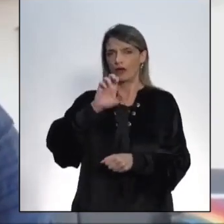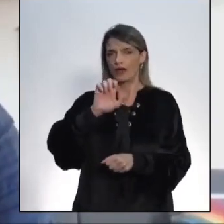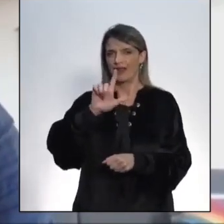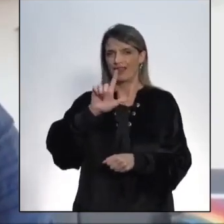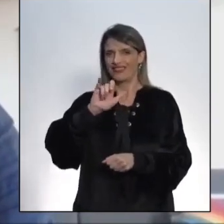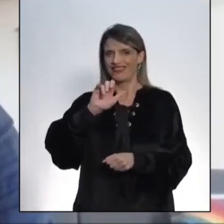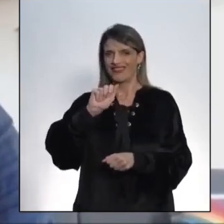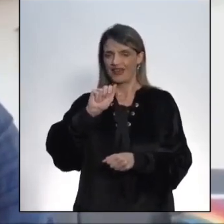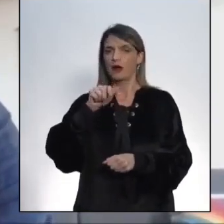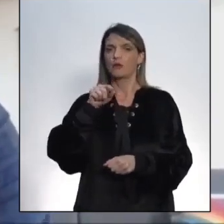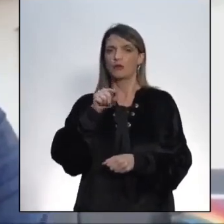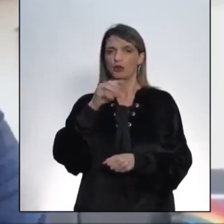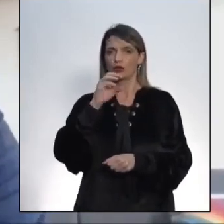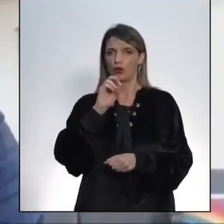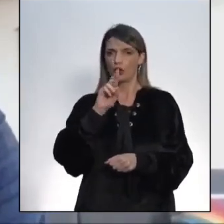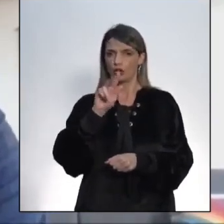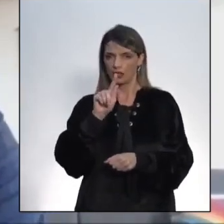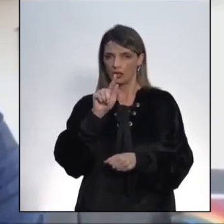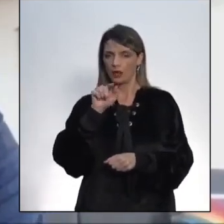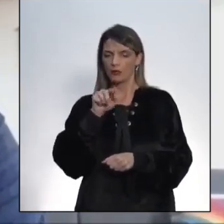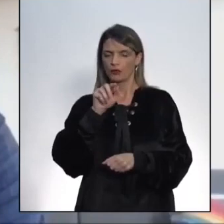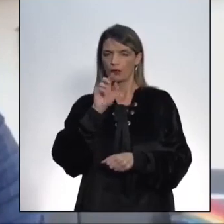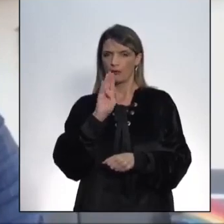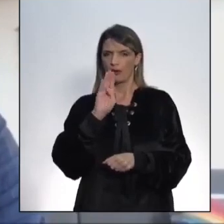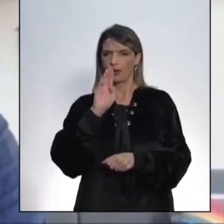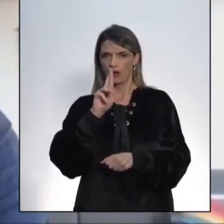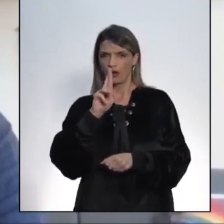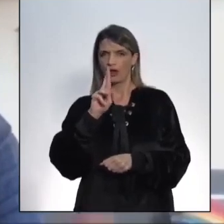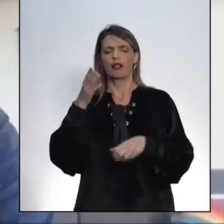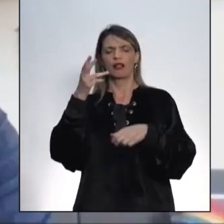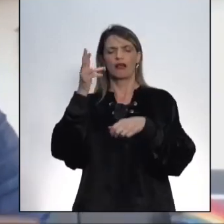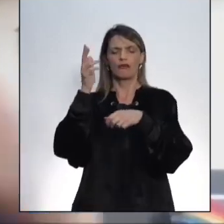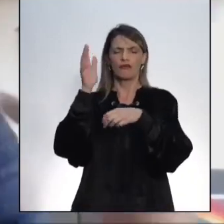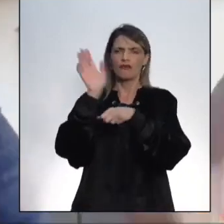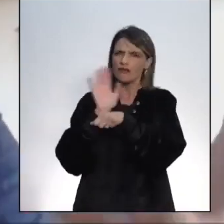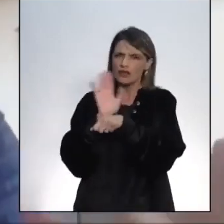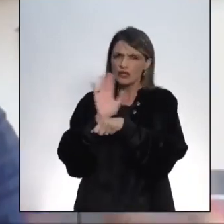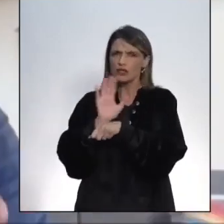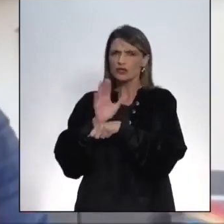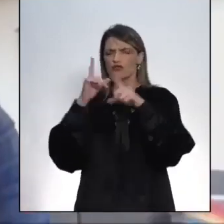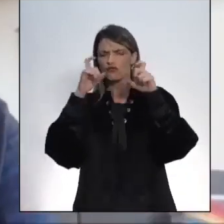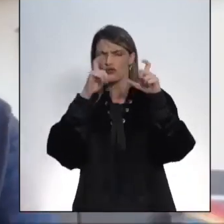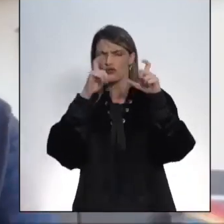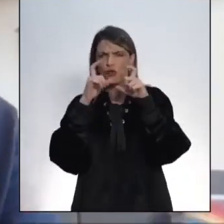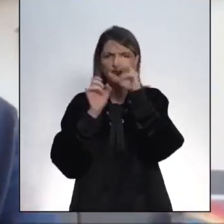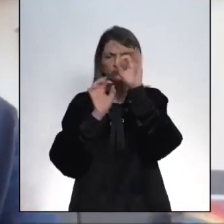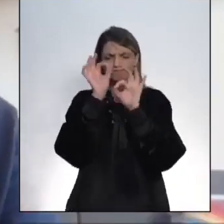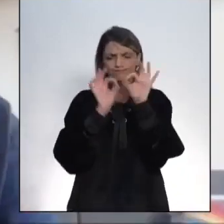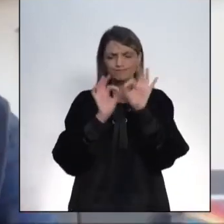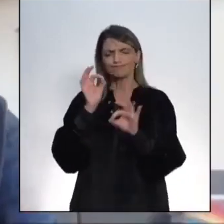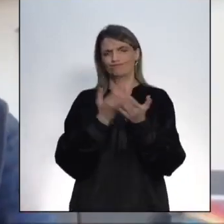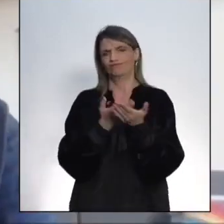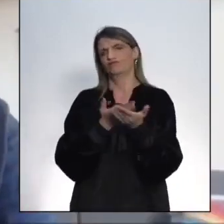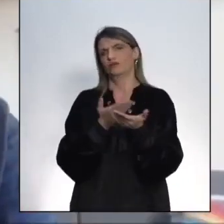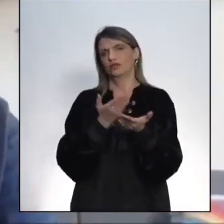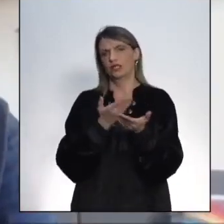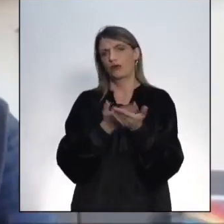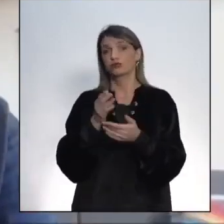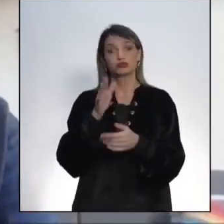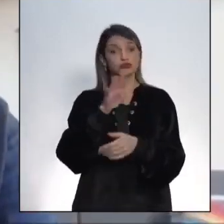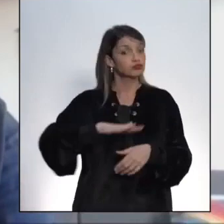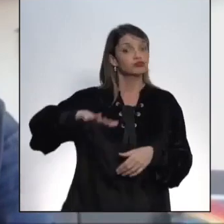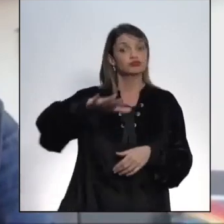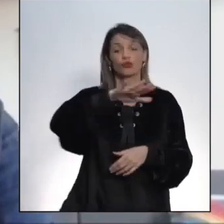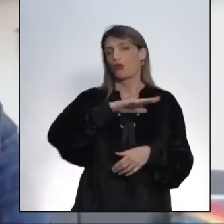relia.org.br, que tem vídeo, foto, tem plano de aula, que todo mundo pode usar, e já que a gente está circulando